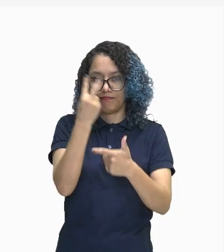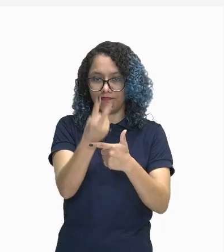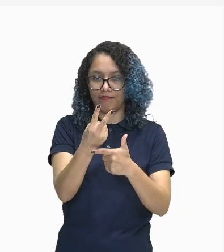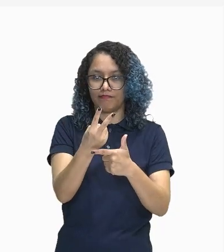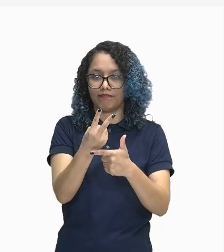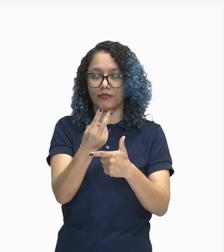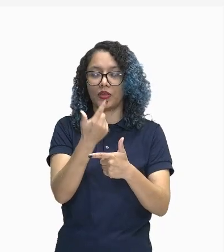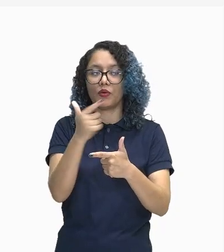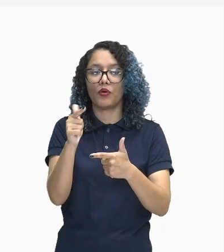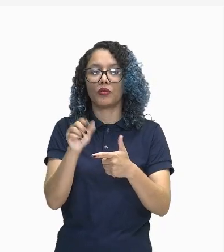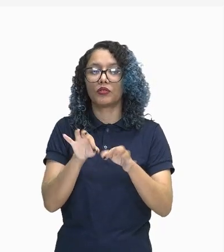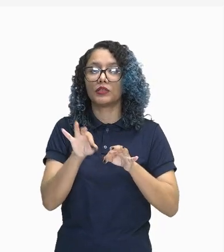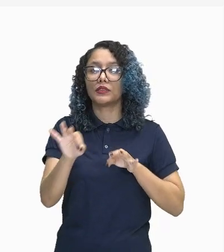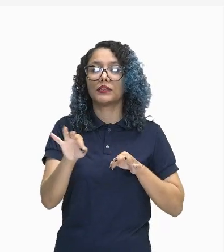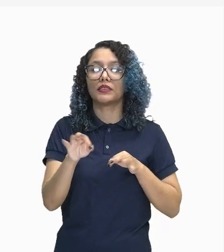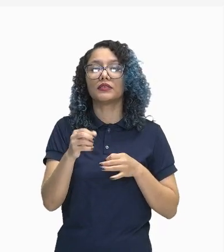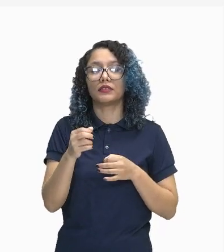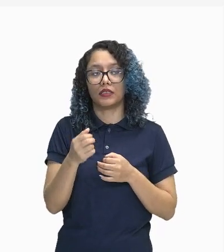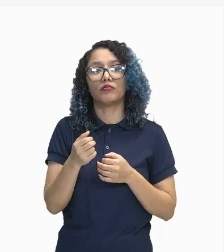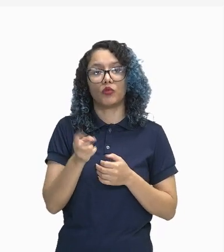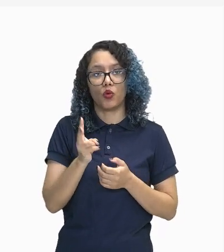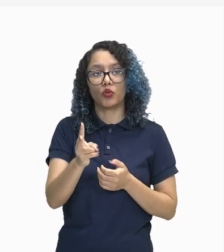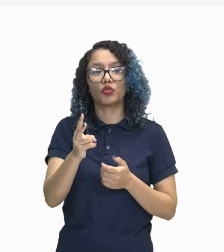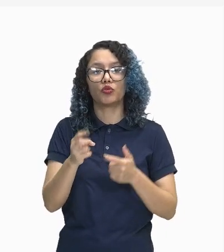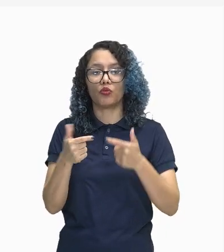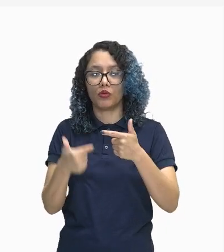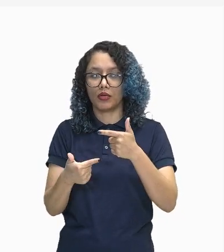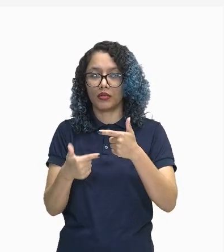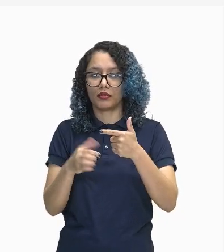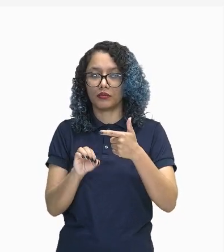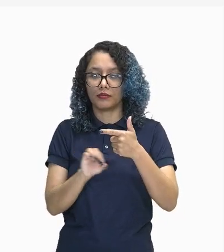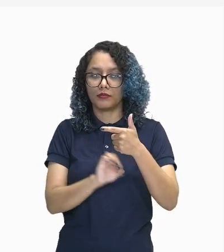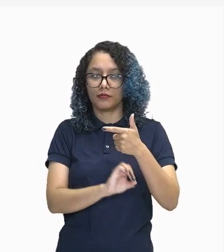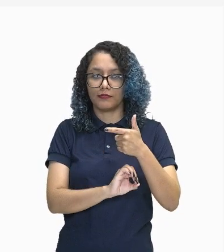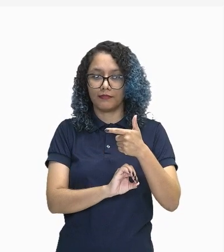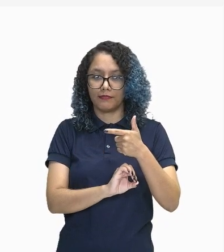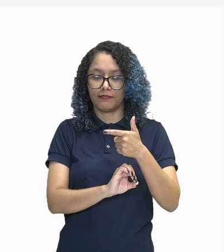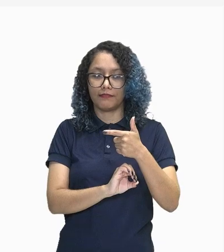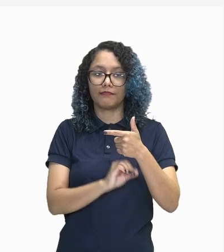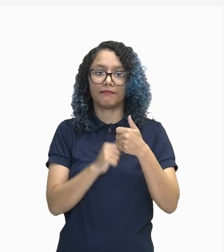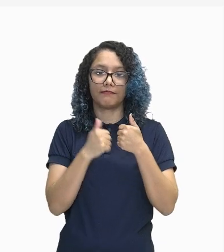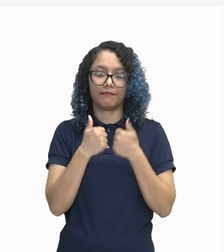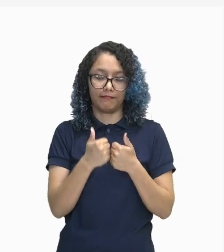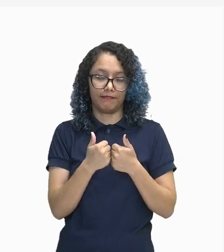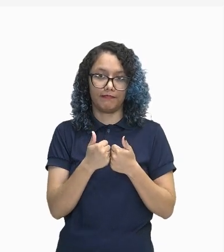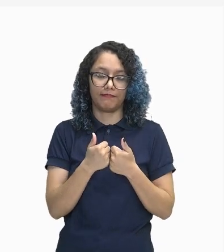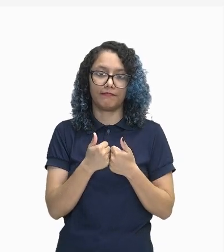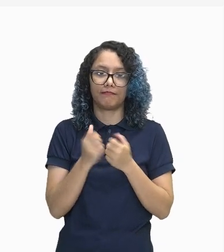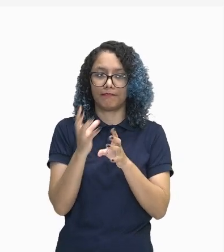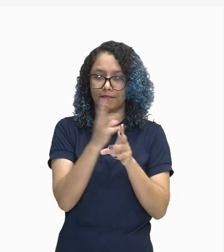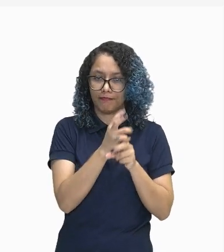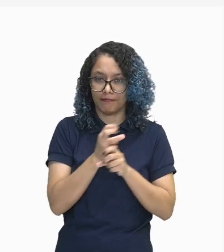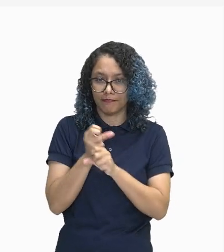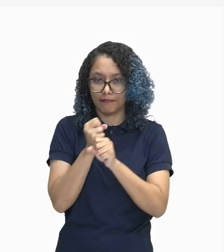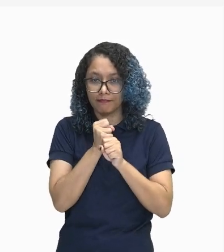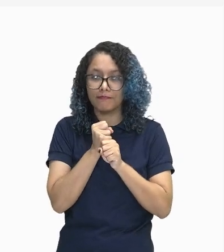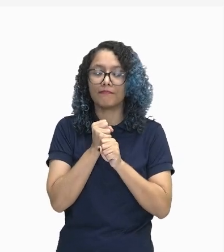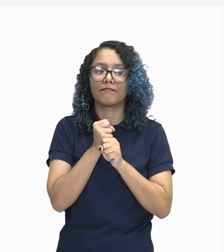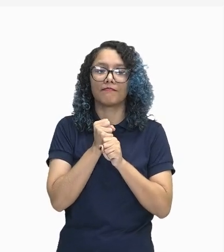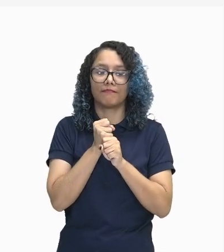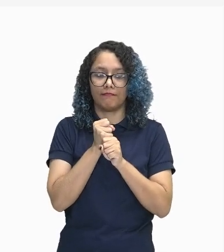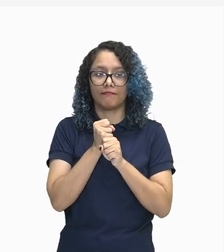distância continua sendo 200 km, né? Fazendo esse cálculo, pessoal,